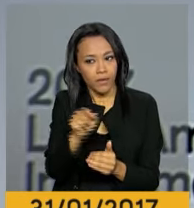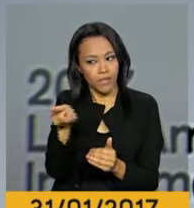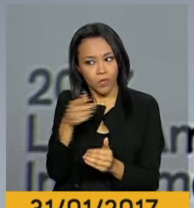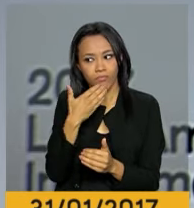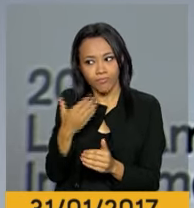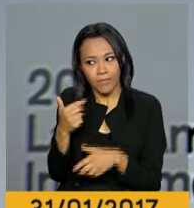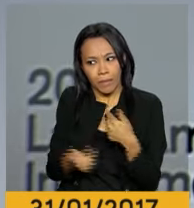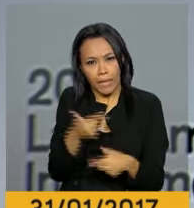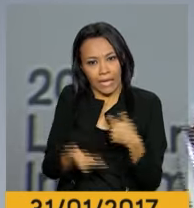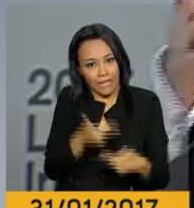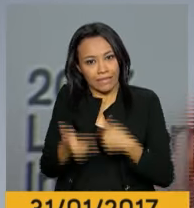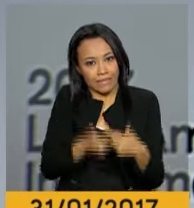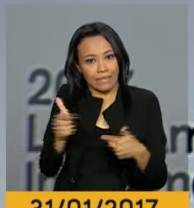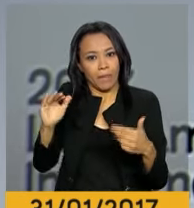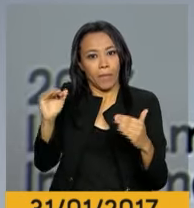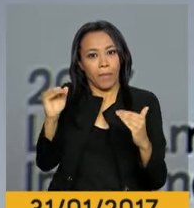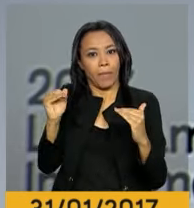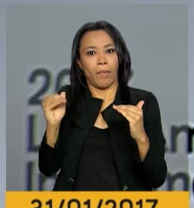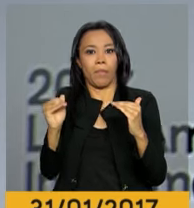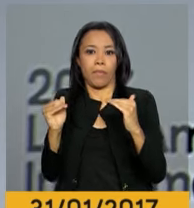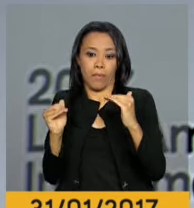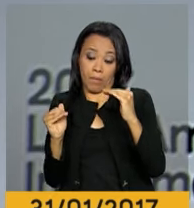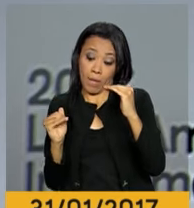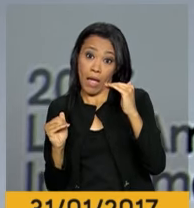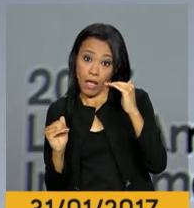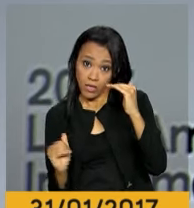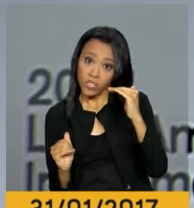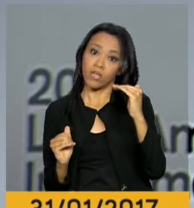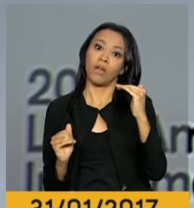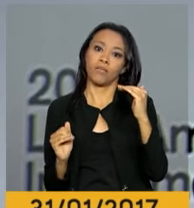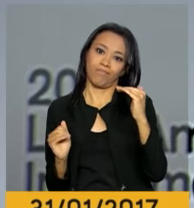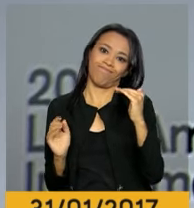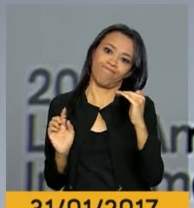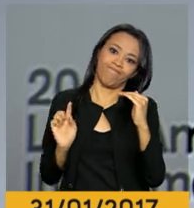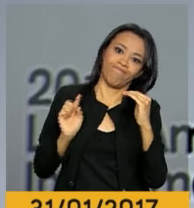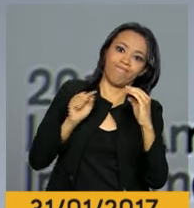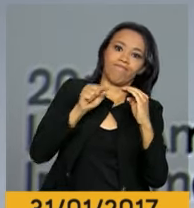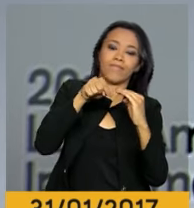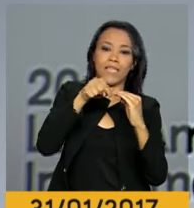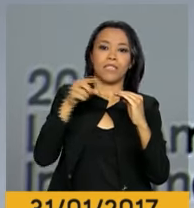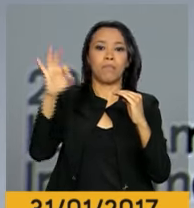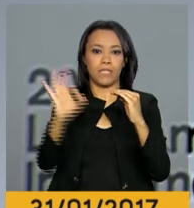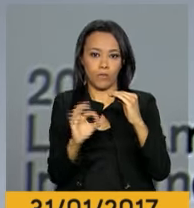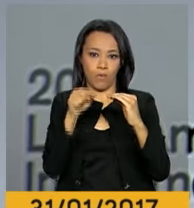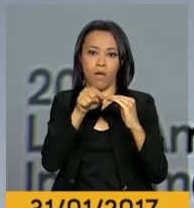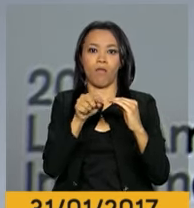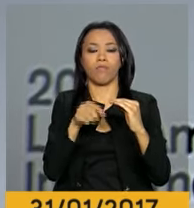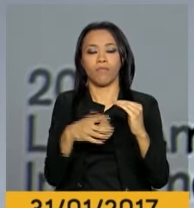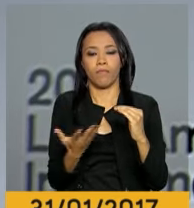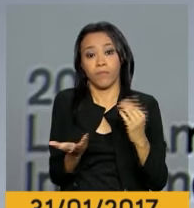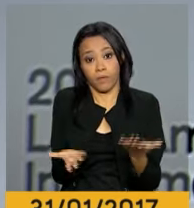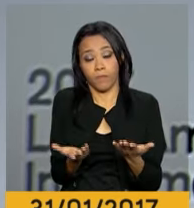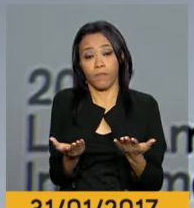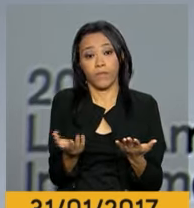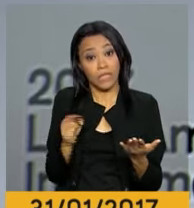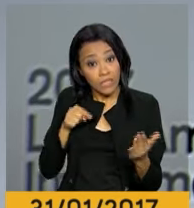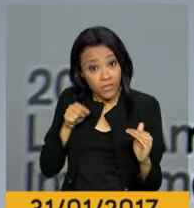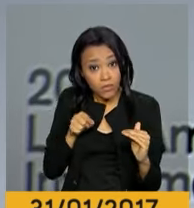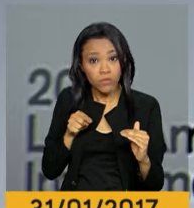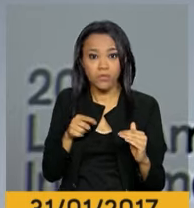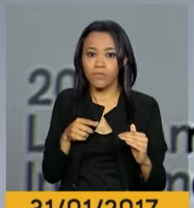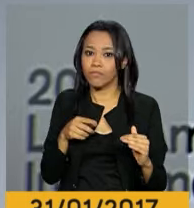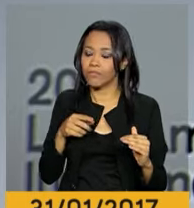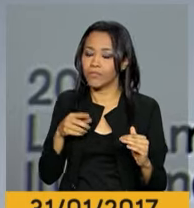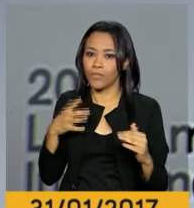com mereles como está trabalhando quem sabe até abaixo desse desse percentual não é e ISO também tem um efeito